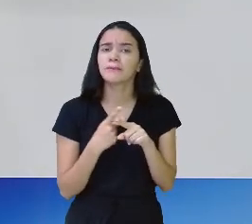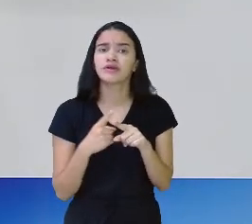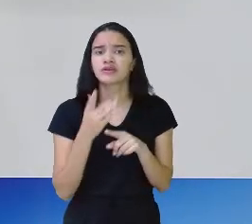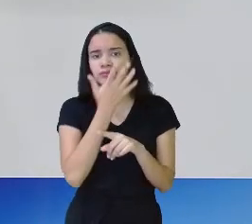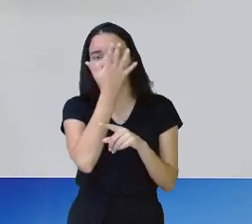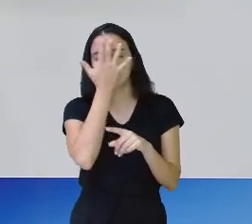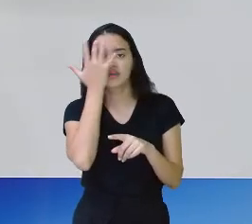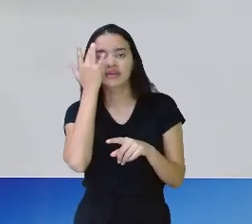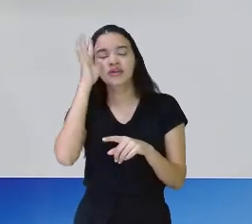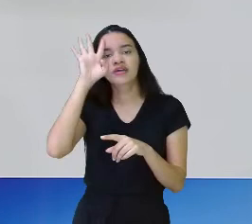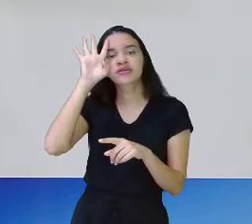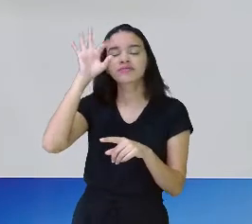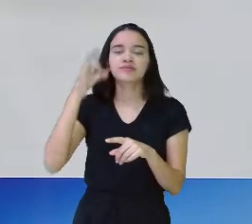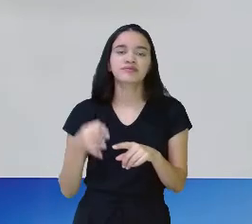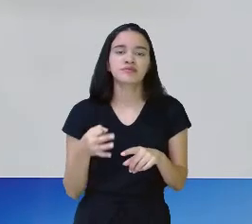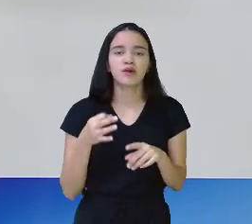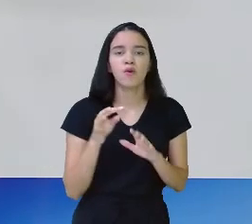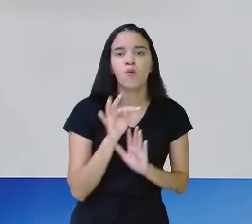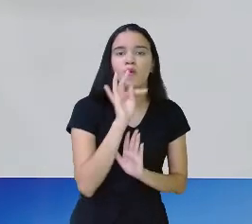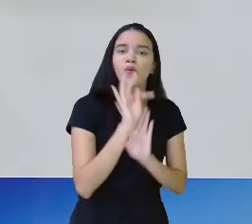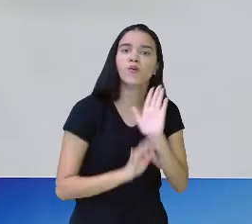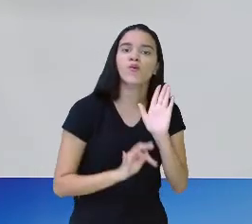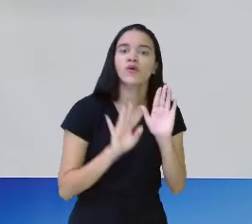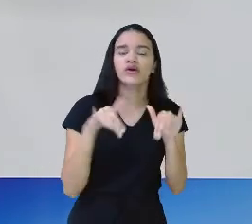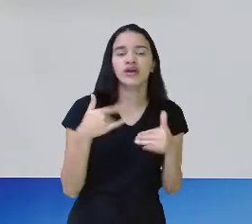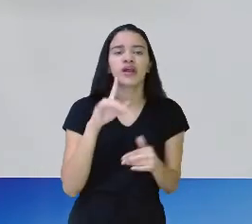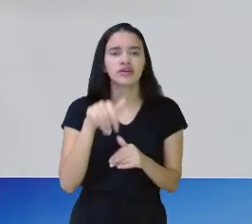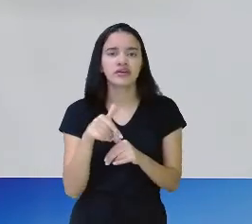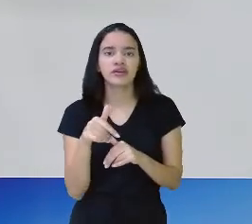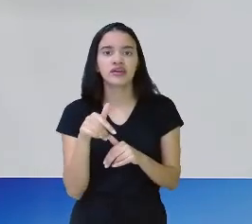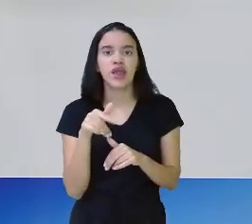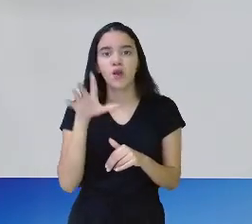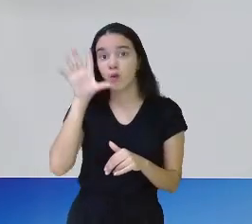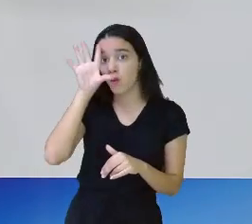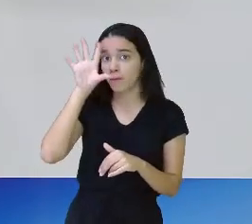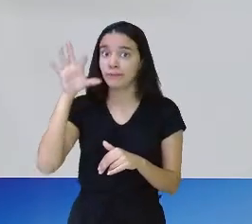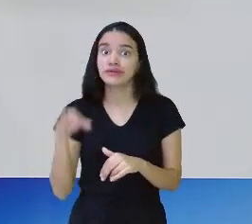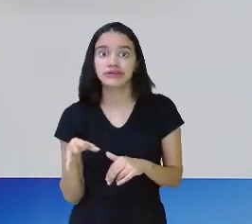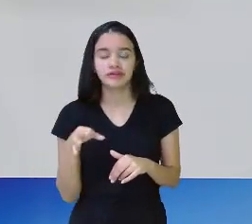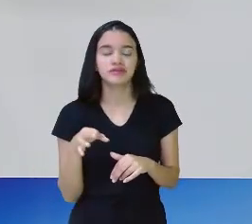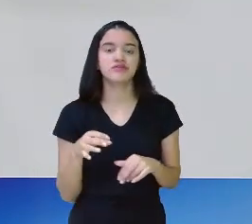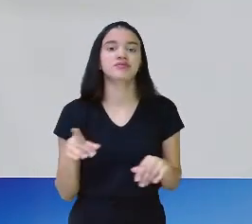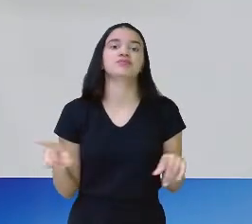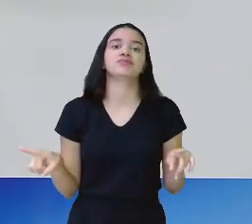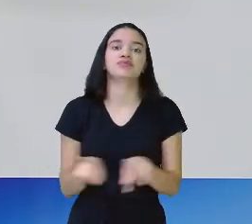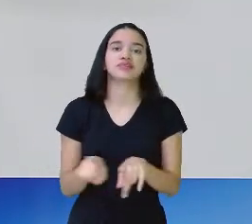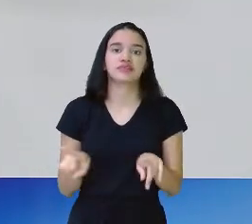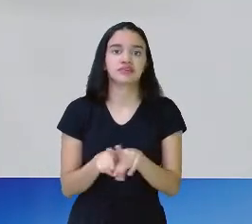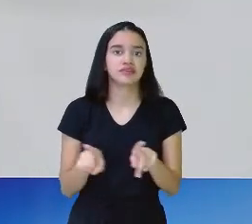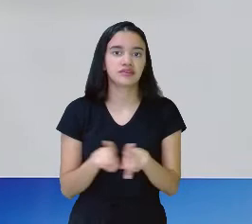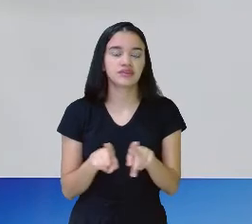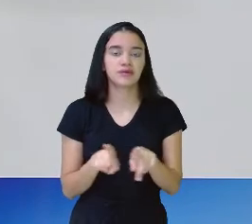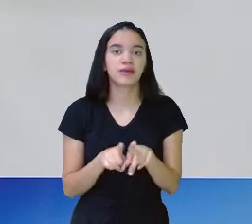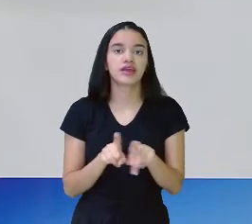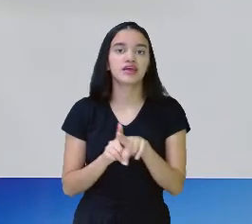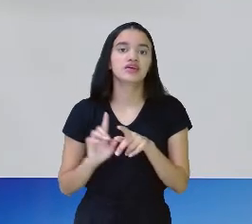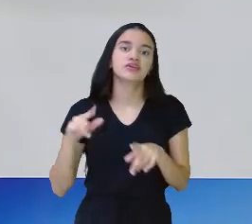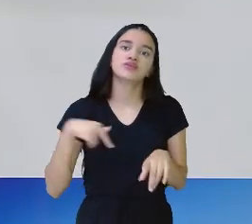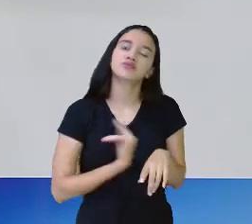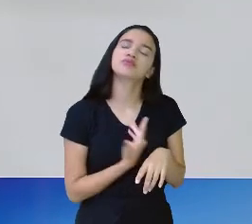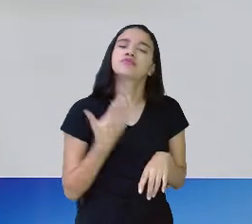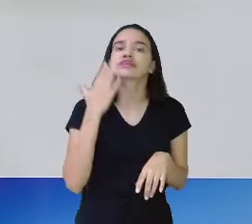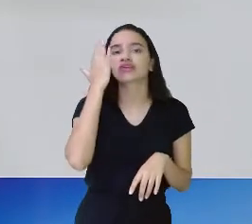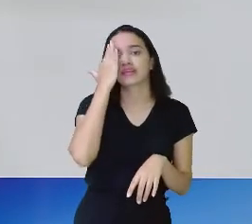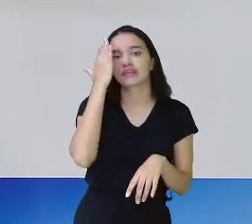compreender melhor o texto. Para quê? Para que esse texto fique compreensível e legível e a gente possa